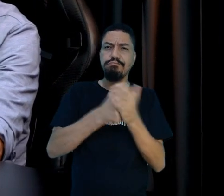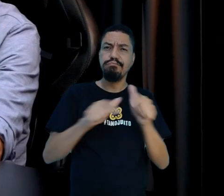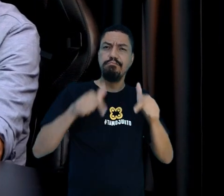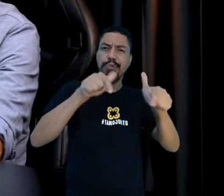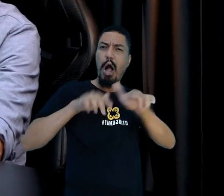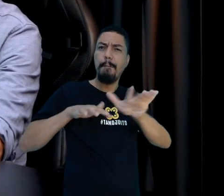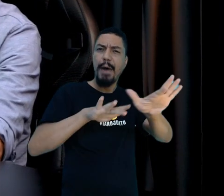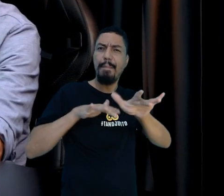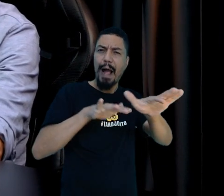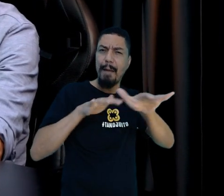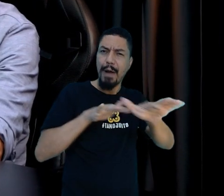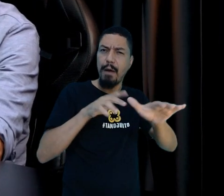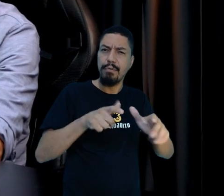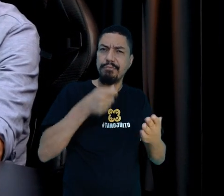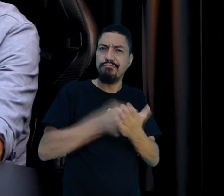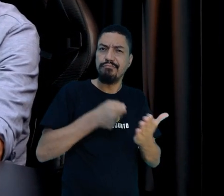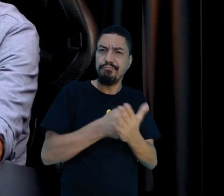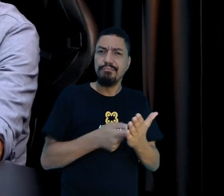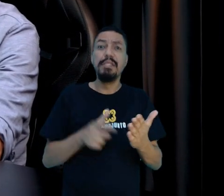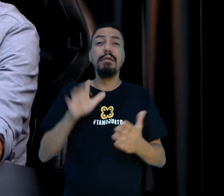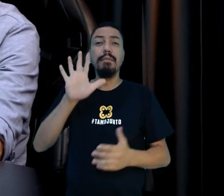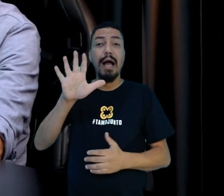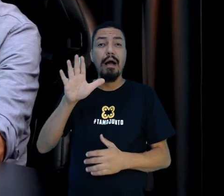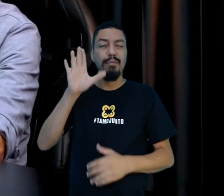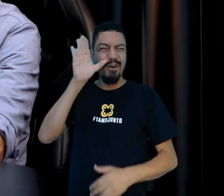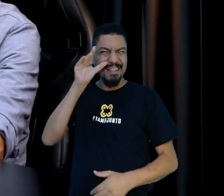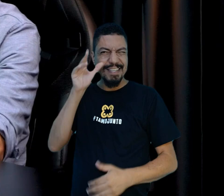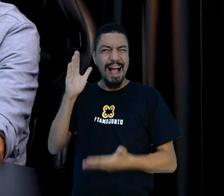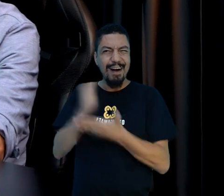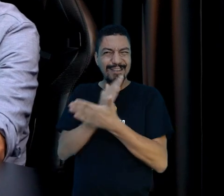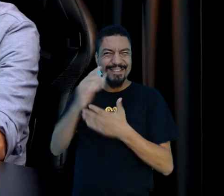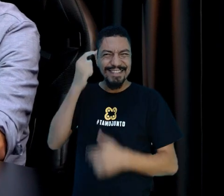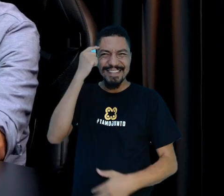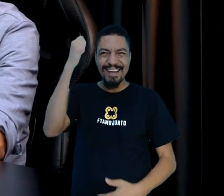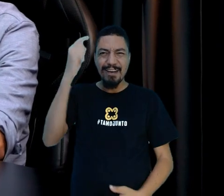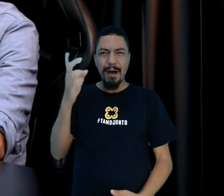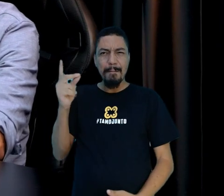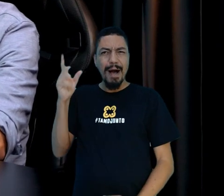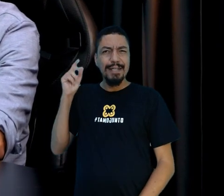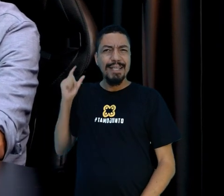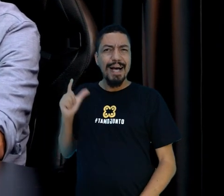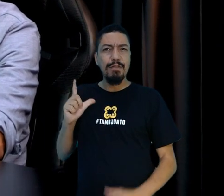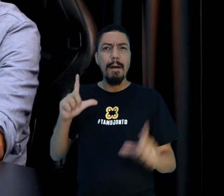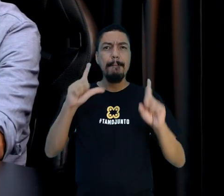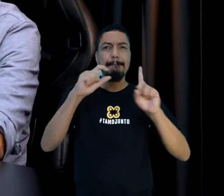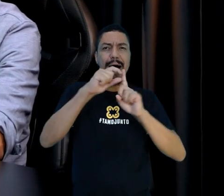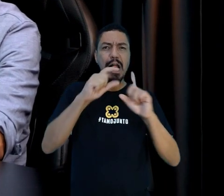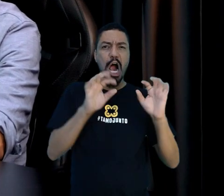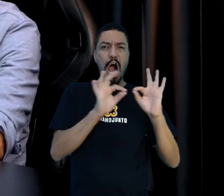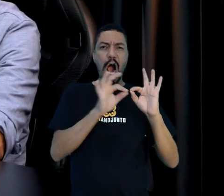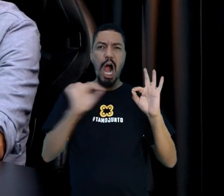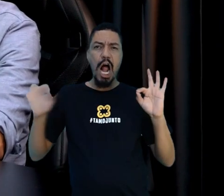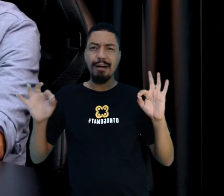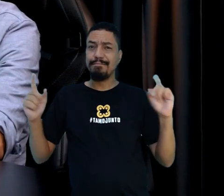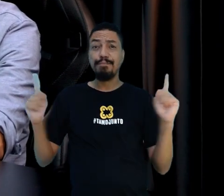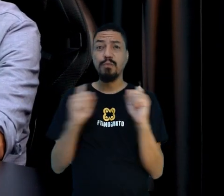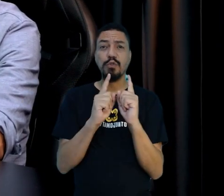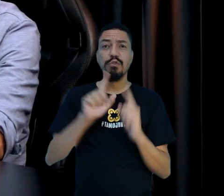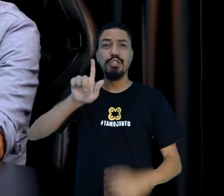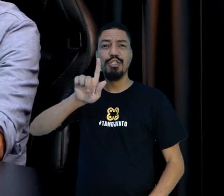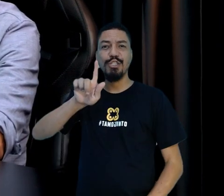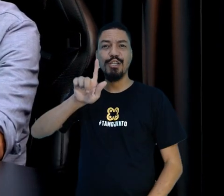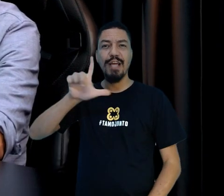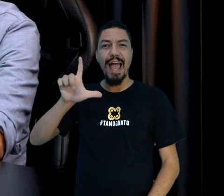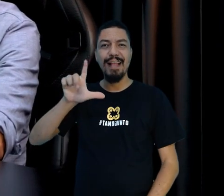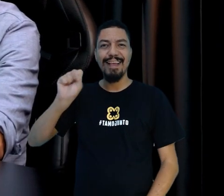uma curiosidade, que talvez muita gente não saiba, mas talvez até se recorde, que antigamente a sigla era